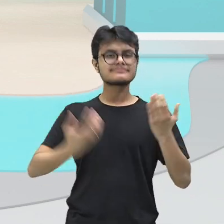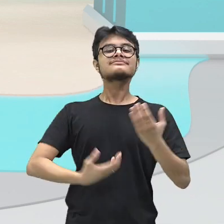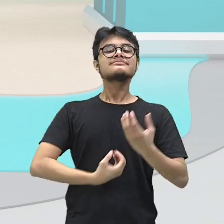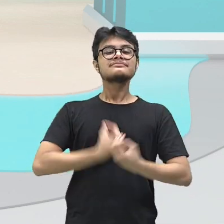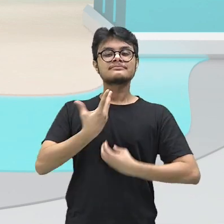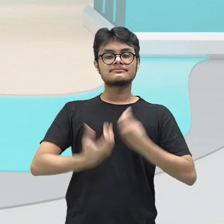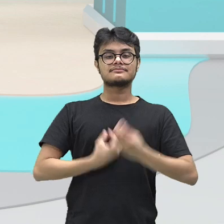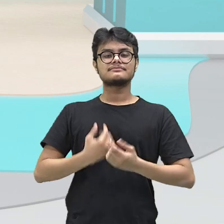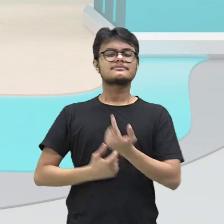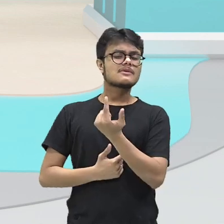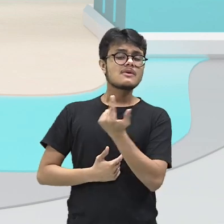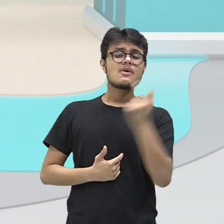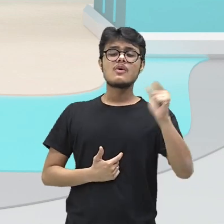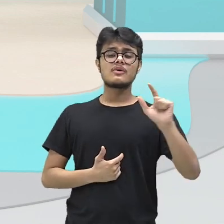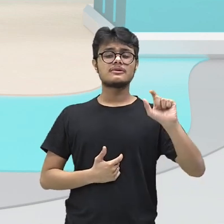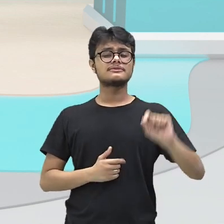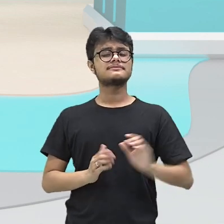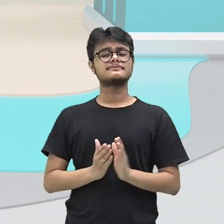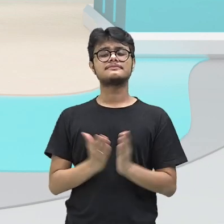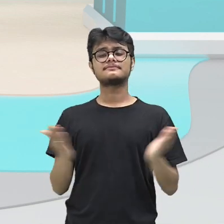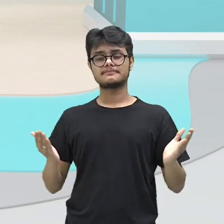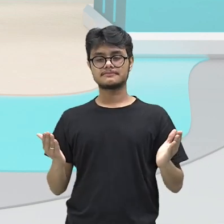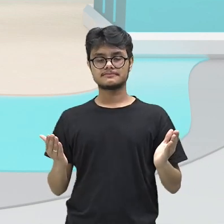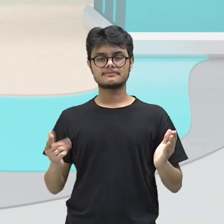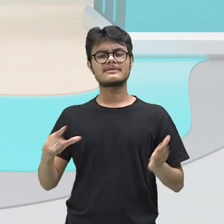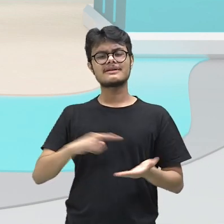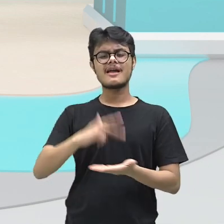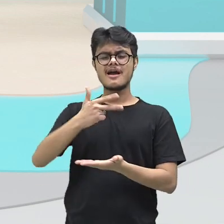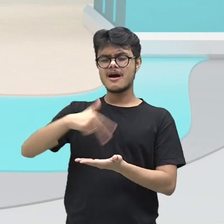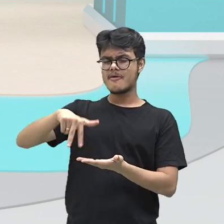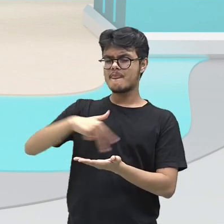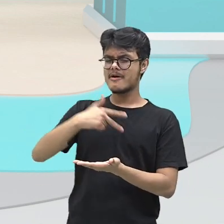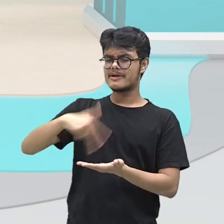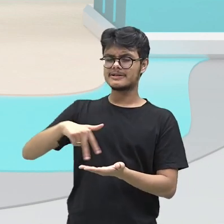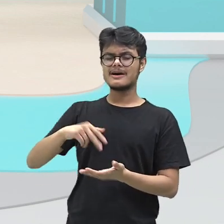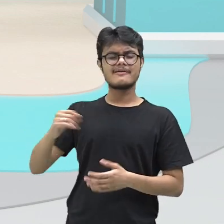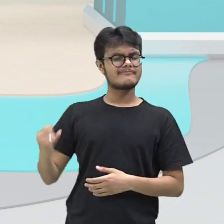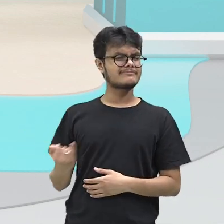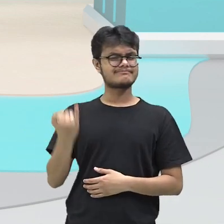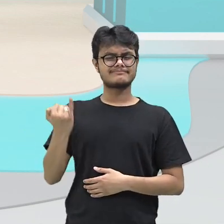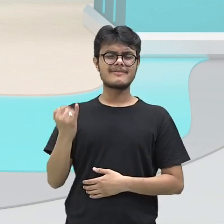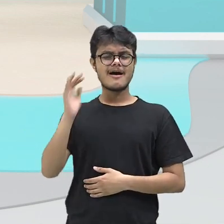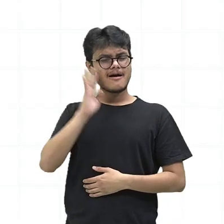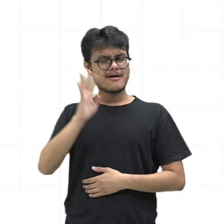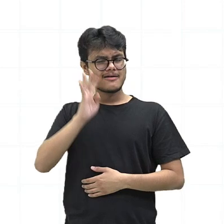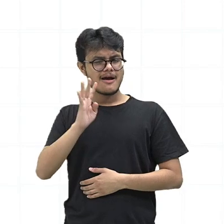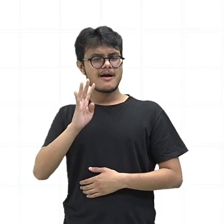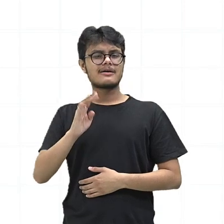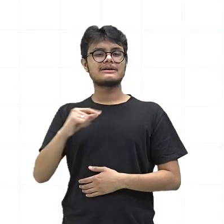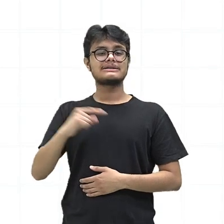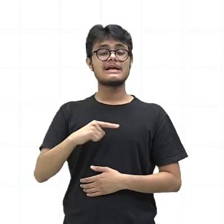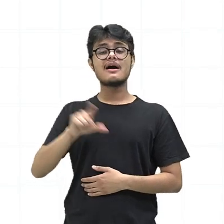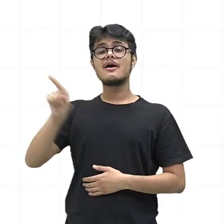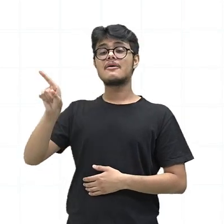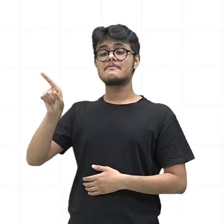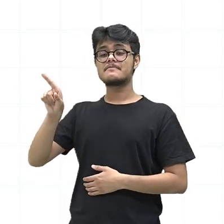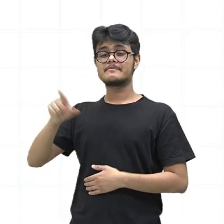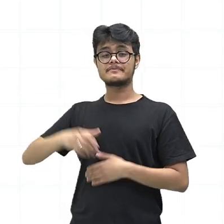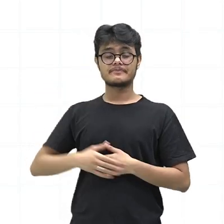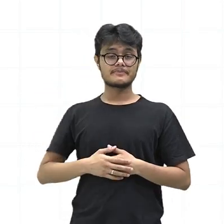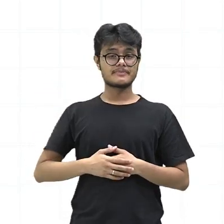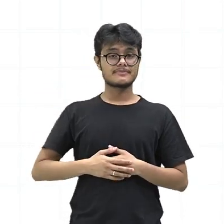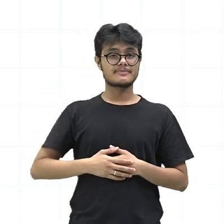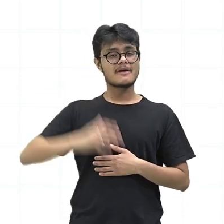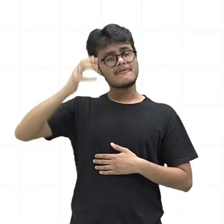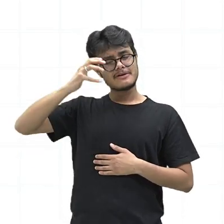E outra manifestação folclórica que tem aquela dança folclórica que é muito forte no Brasil também é a